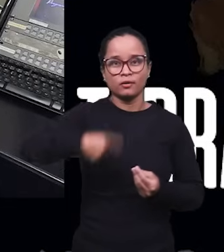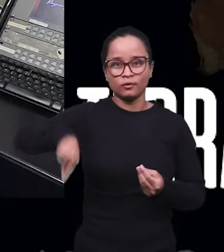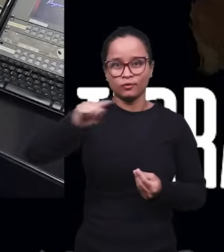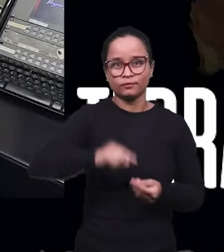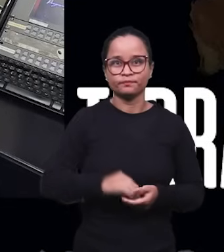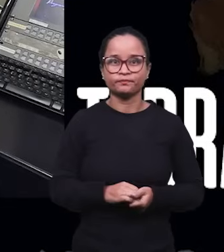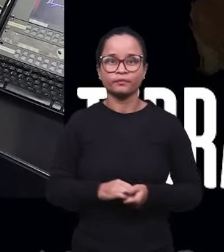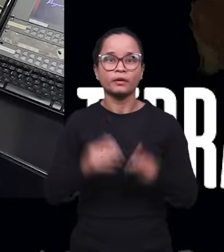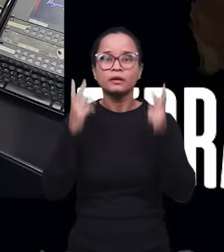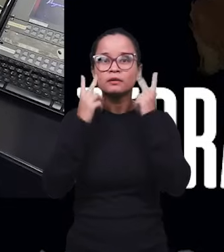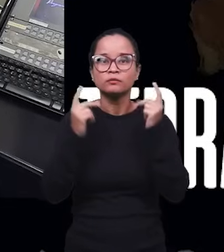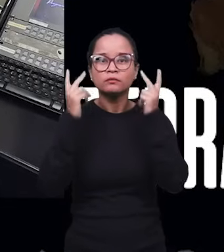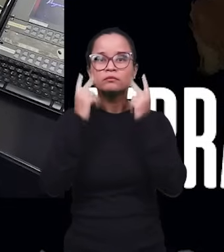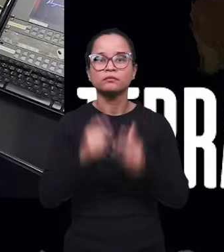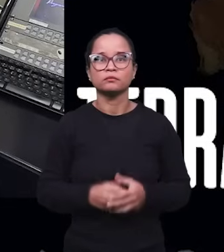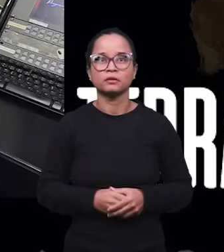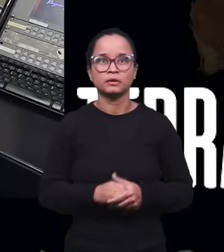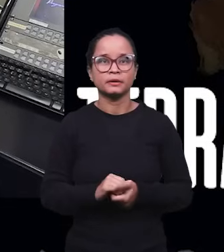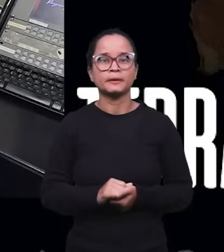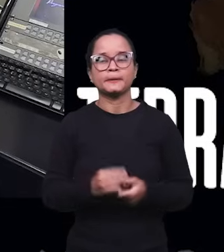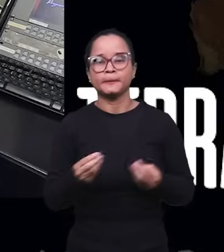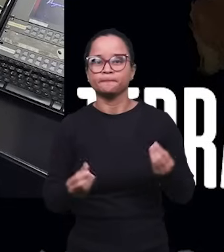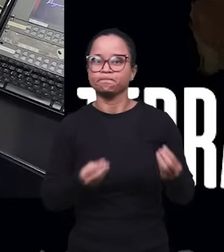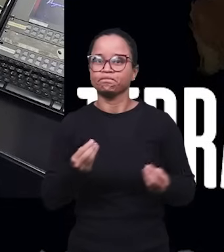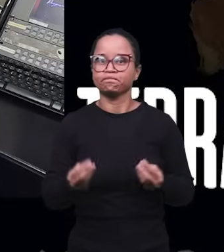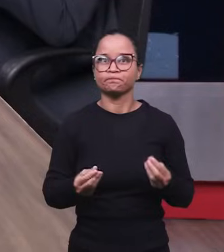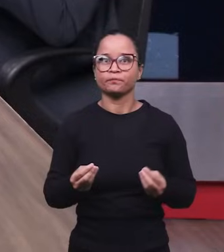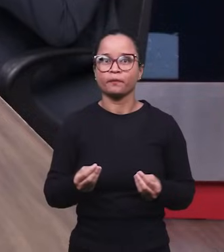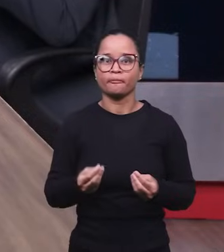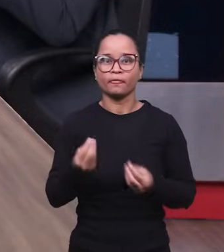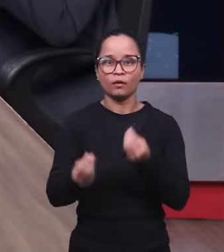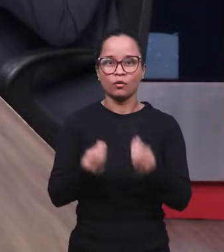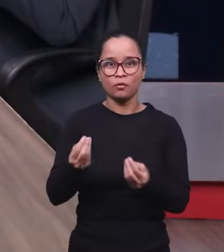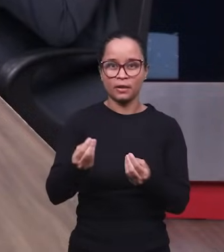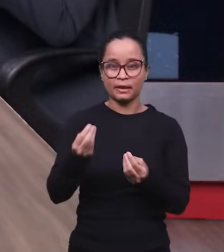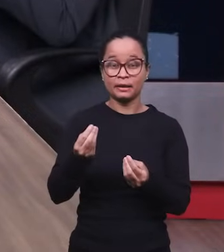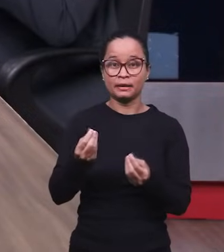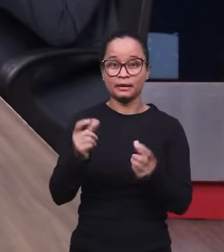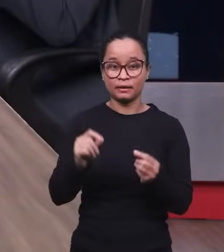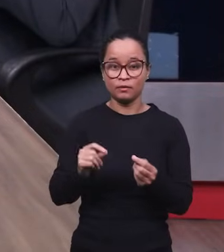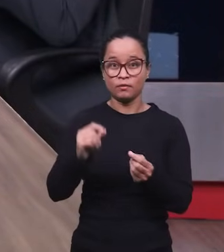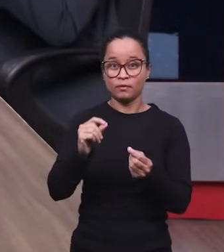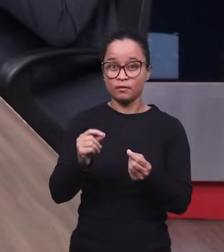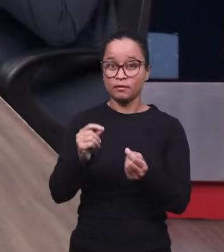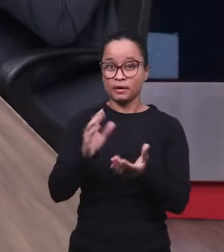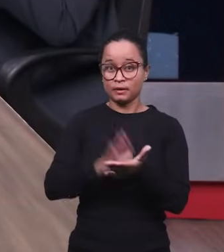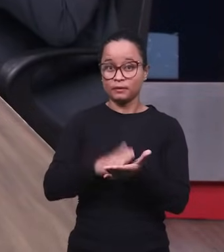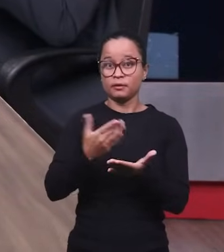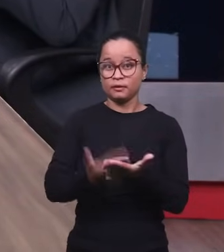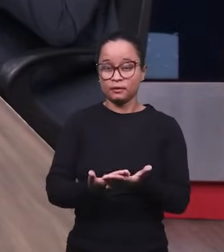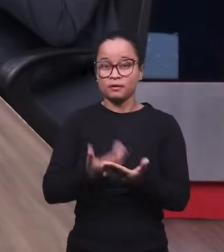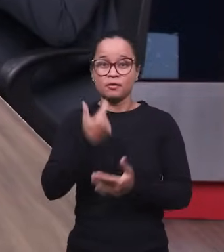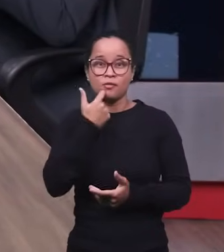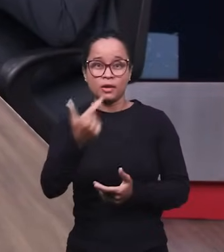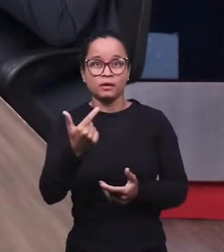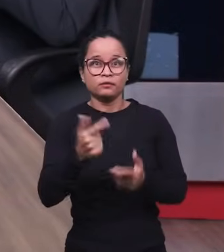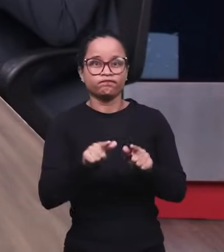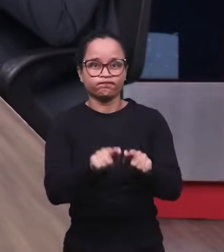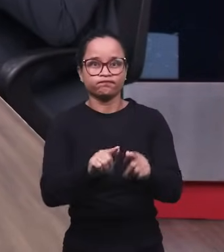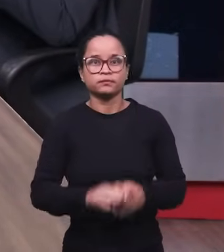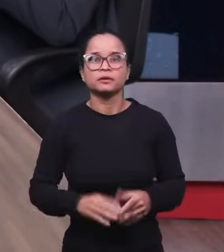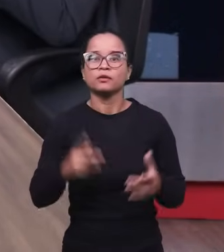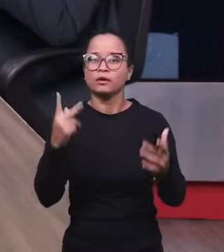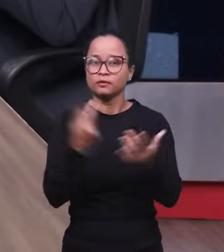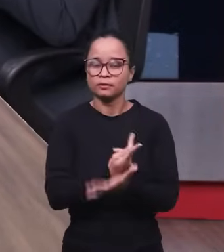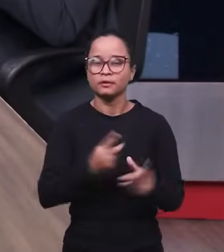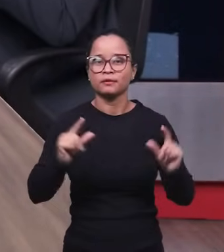nós fazemos isso, né? E naturalmente, vamos dizer assim, como é uma interpretação numa determinada língua, aí